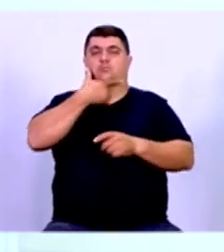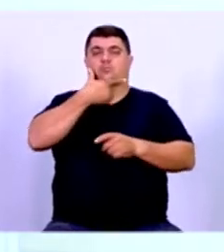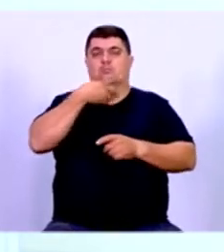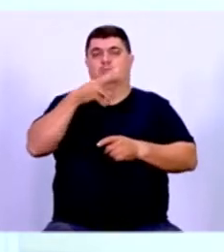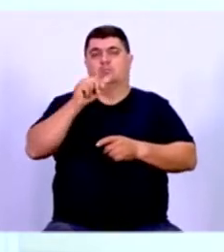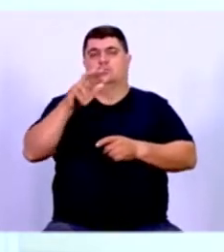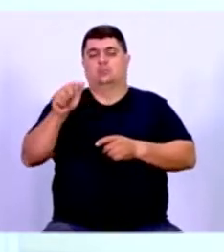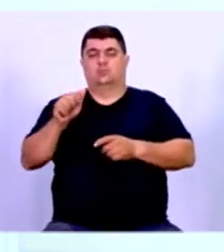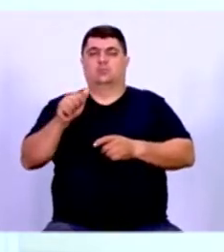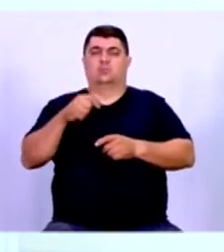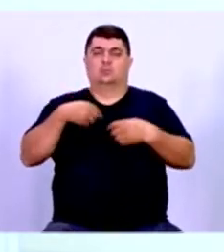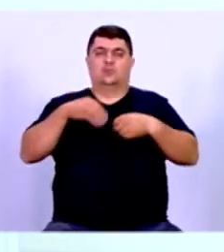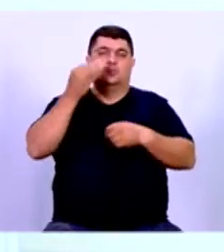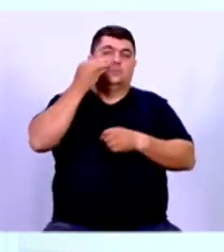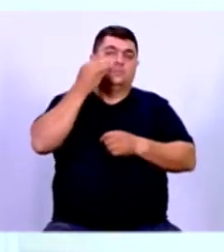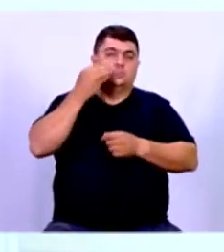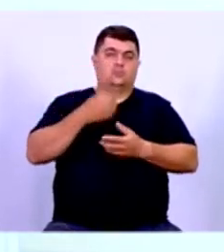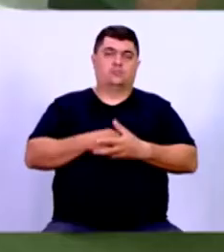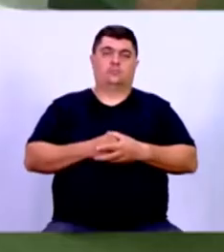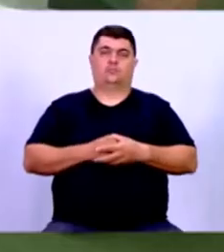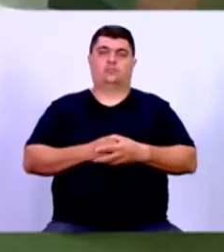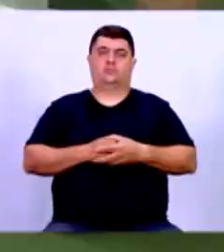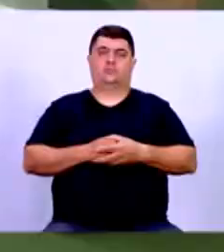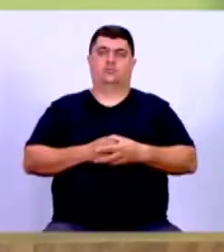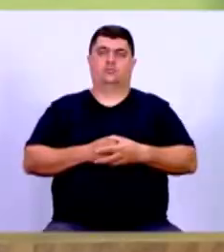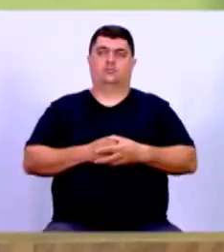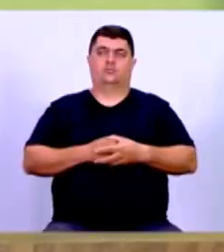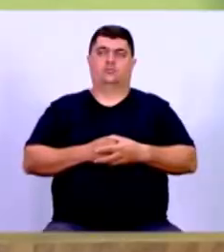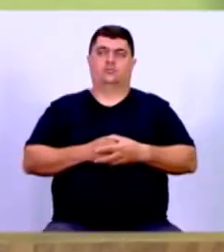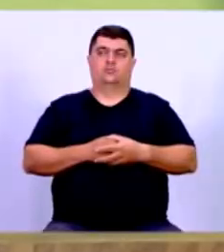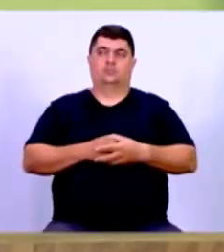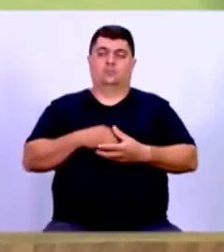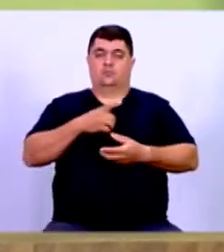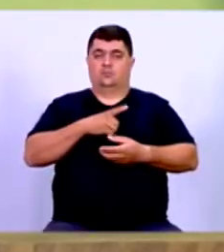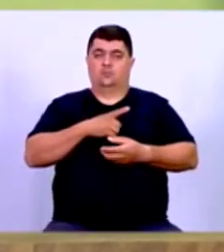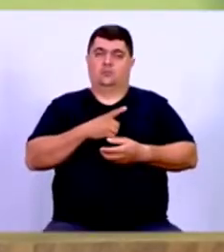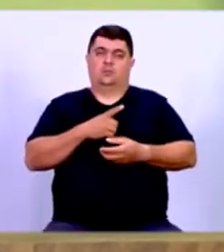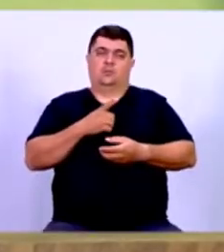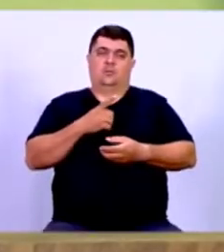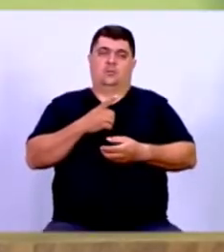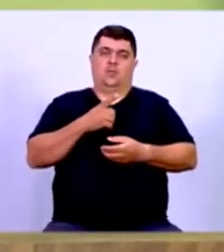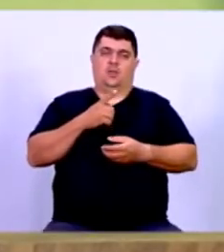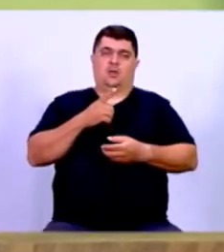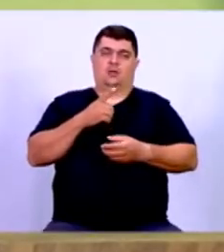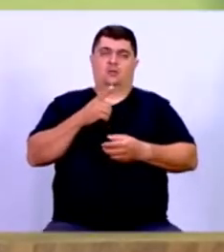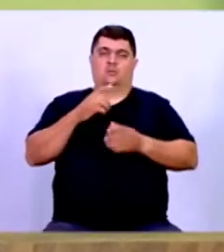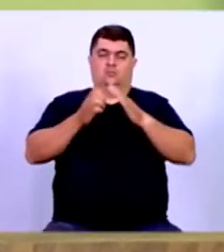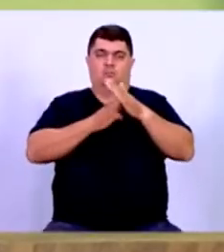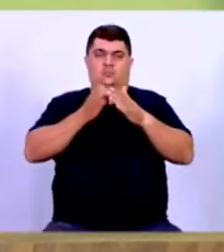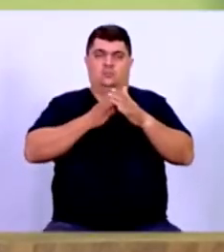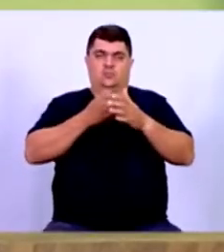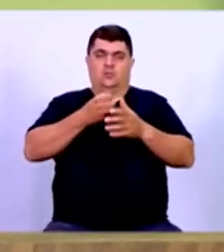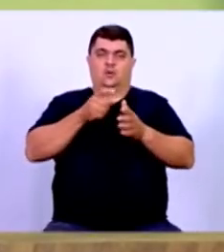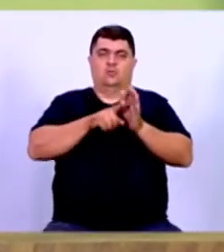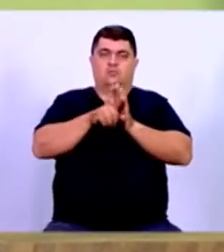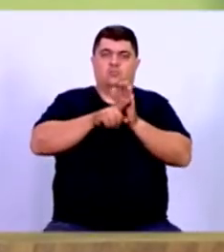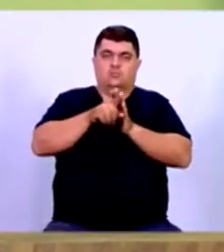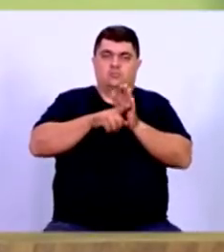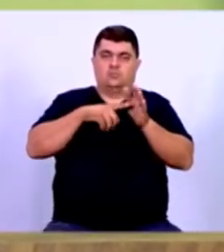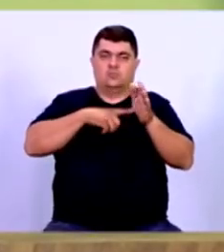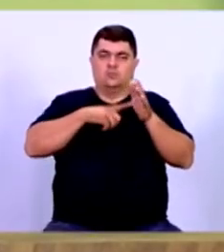Então, você tem que observar esses 2 requisitos. Nós vimos aí, né, professora, o papel das instituições, como a entrevista bem apresentou isso, o